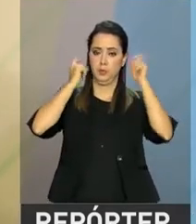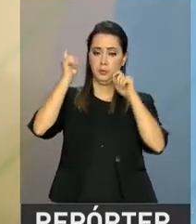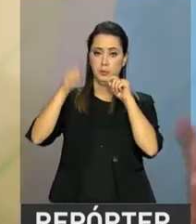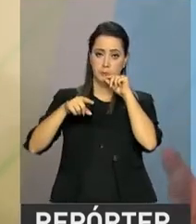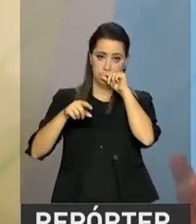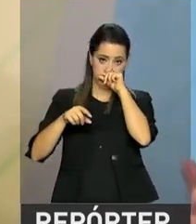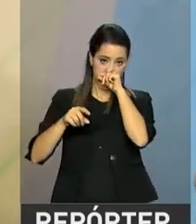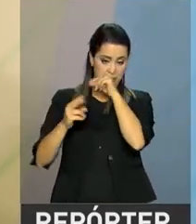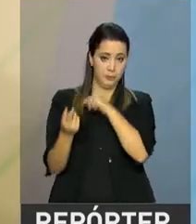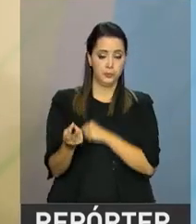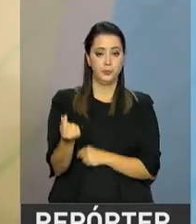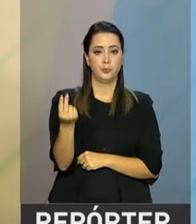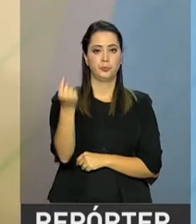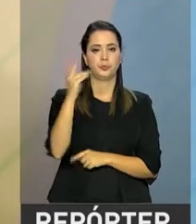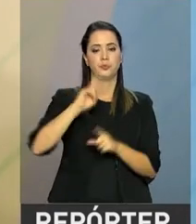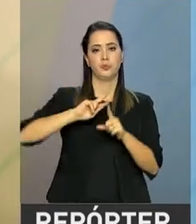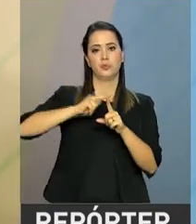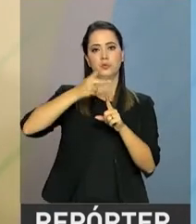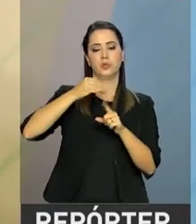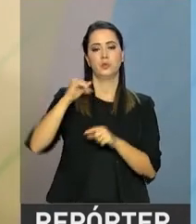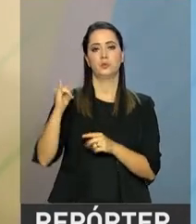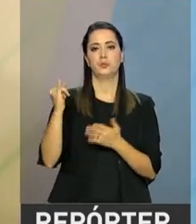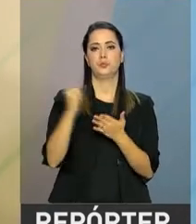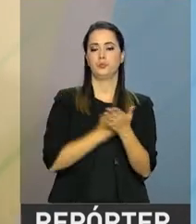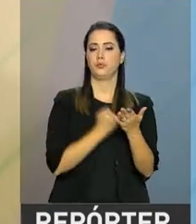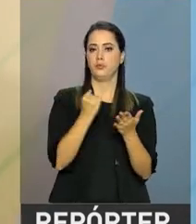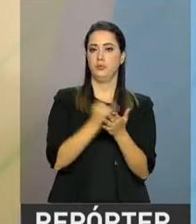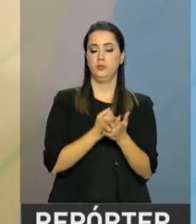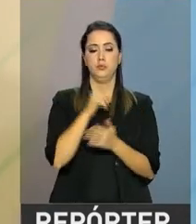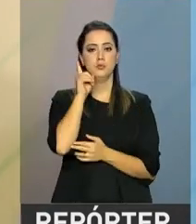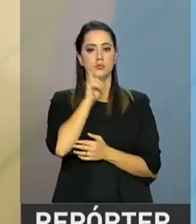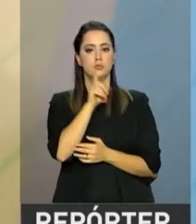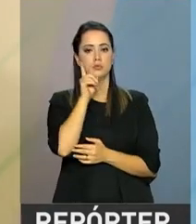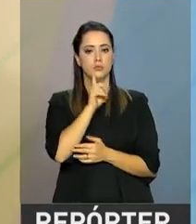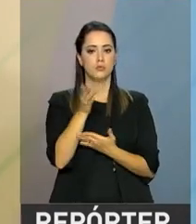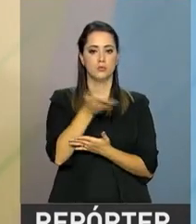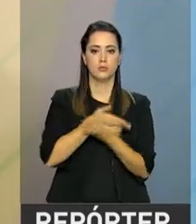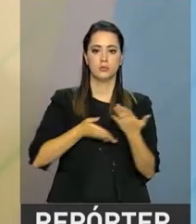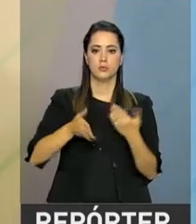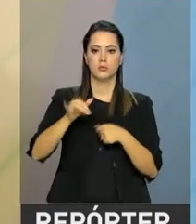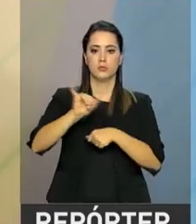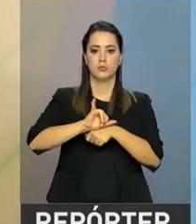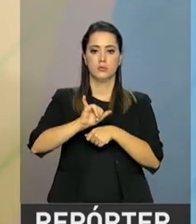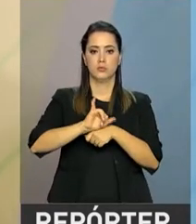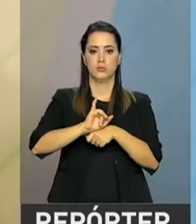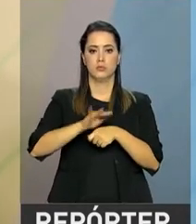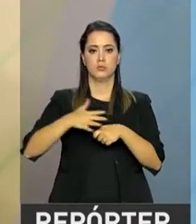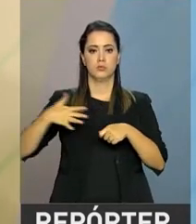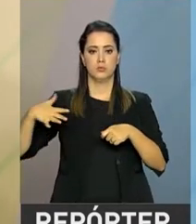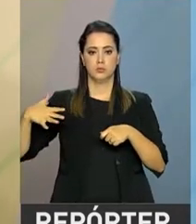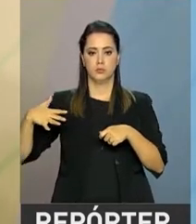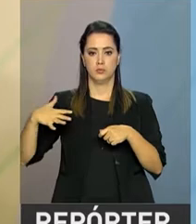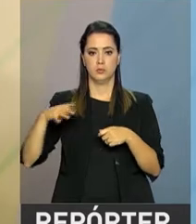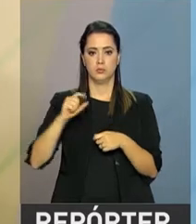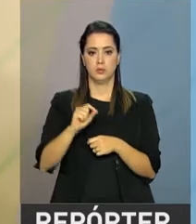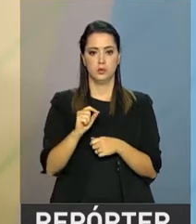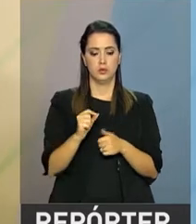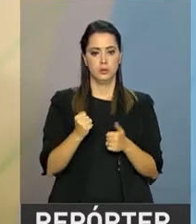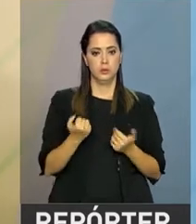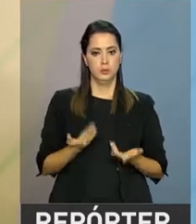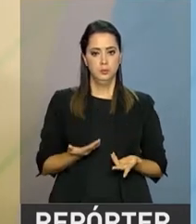taxação imposta pelo governo norte-americano a relação aço e alumínio